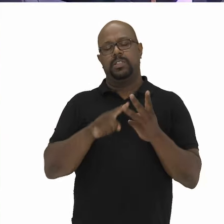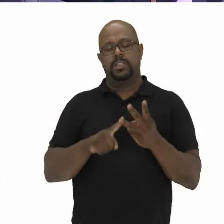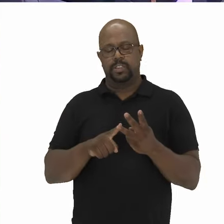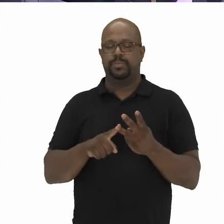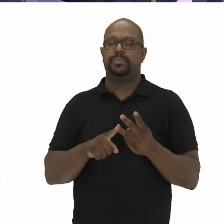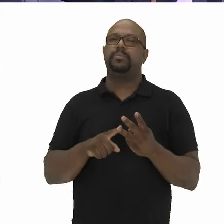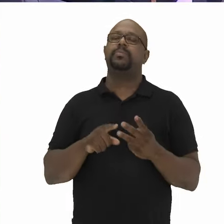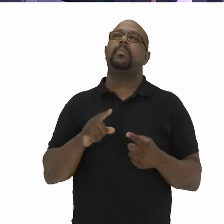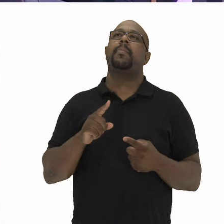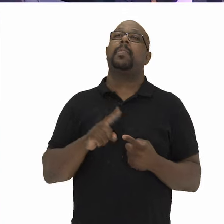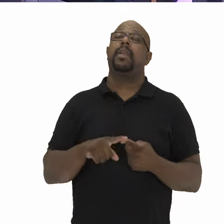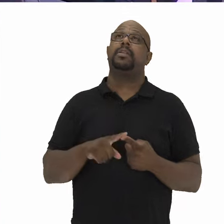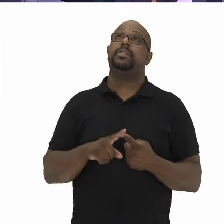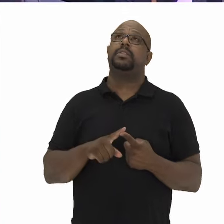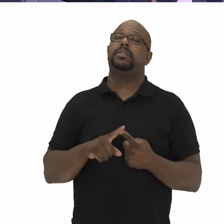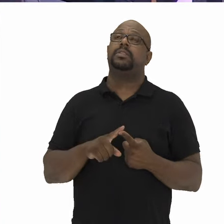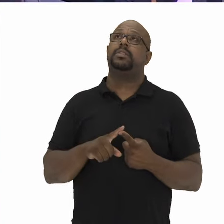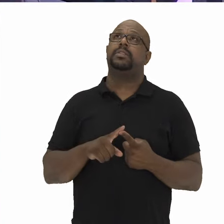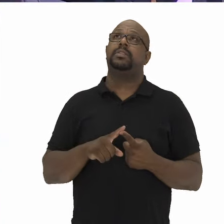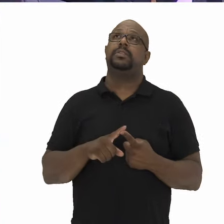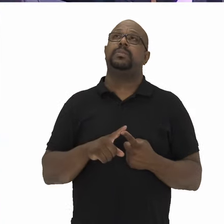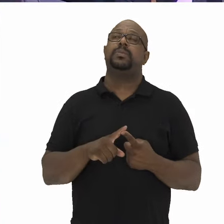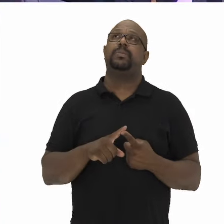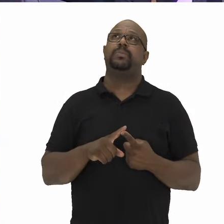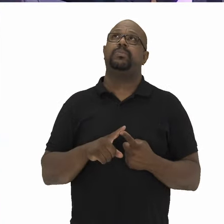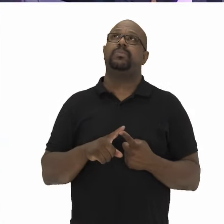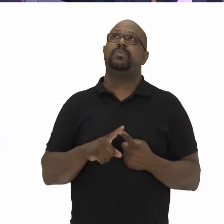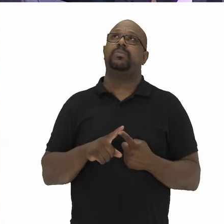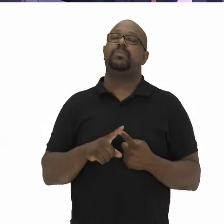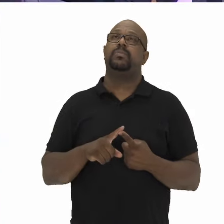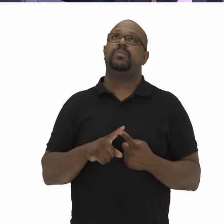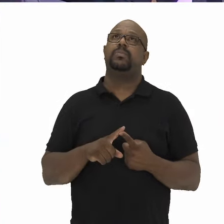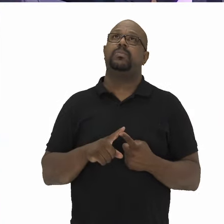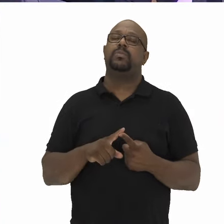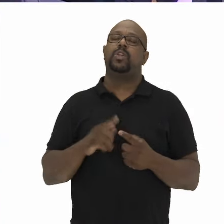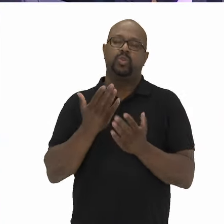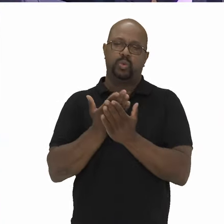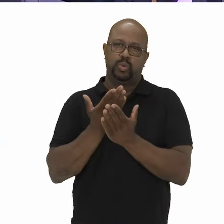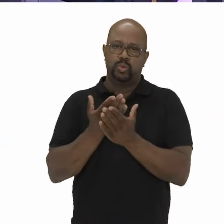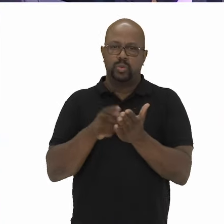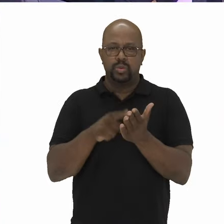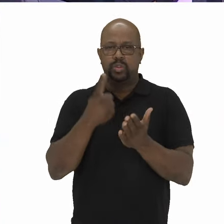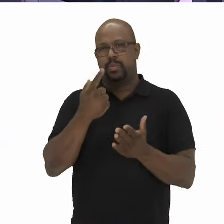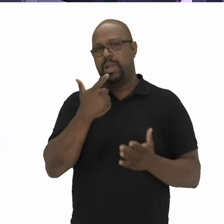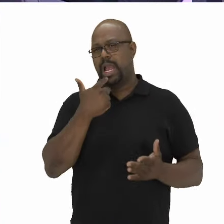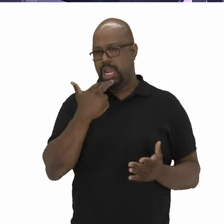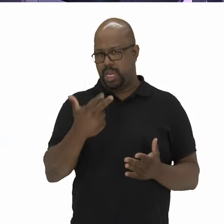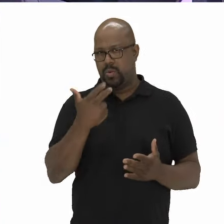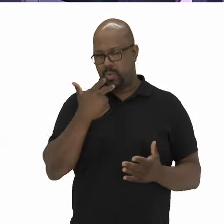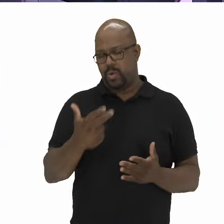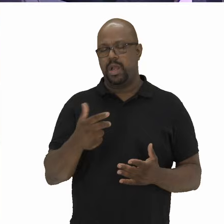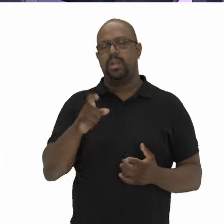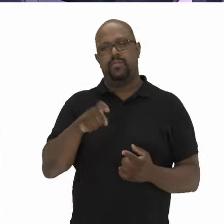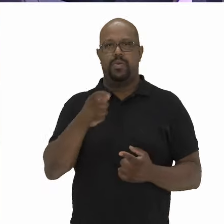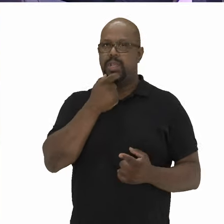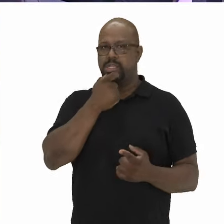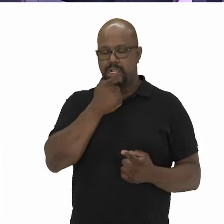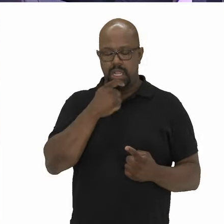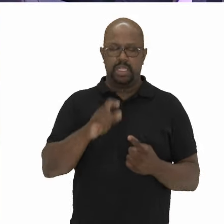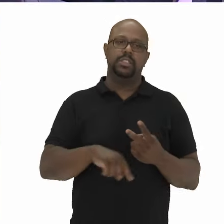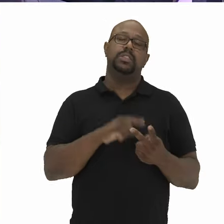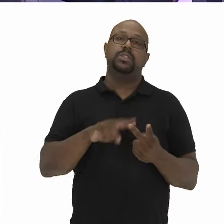três amica né que era eram o estudo de uma língua né que naquela